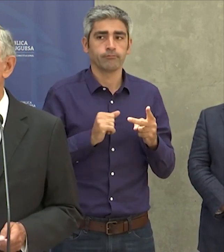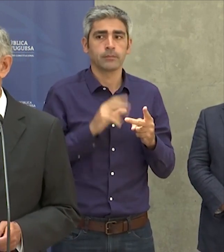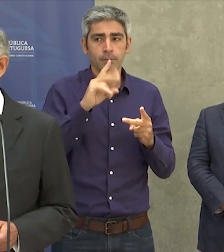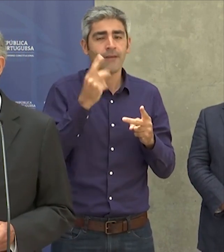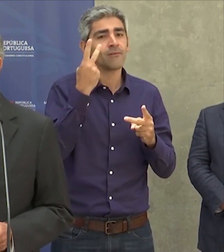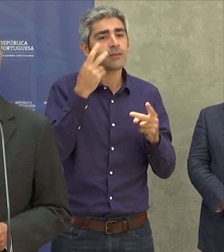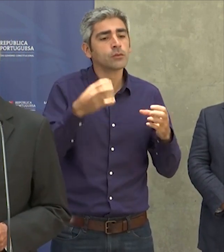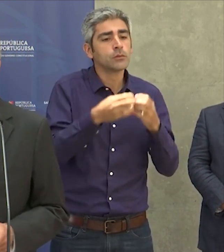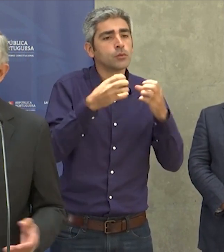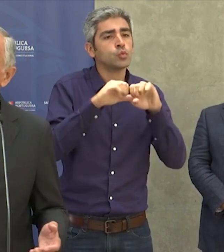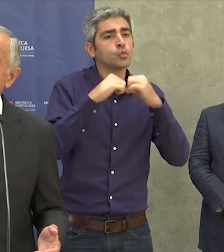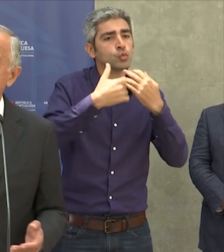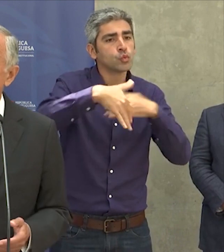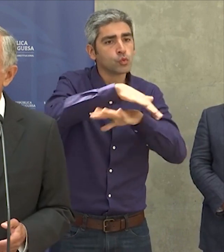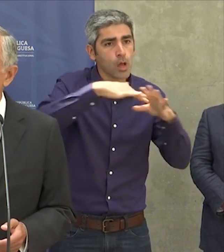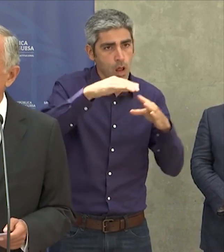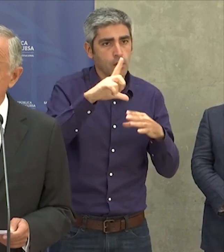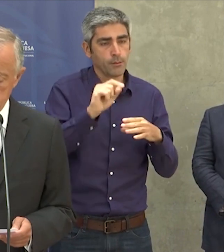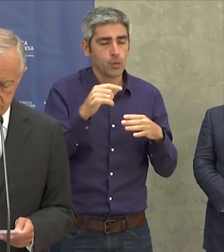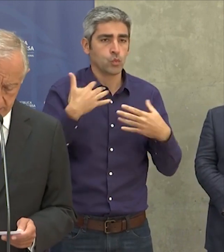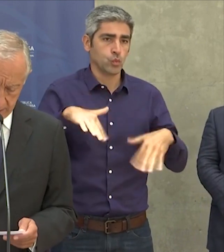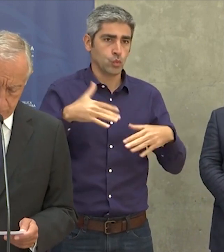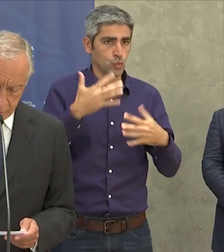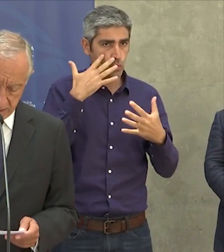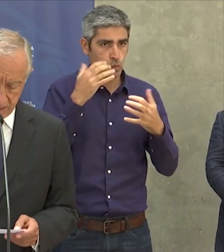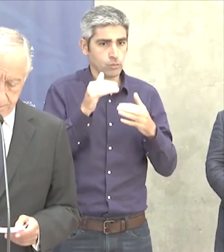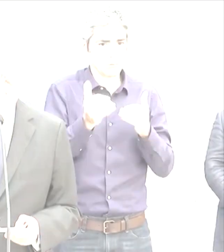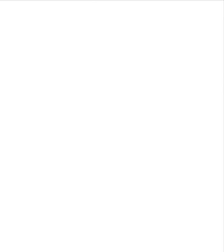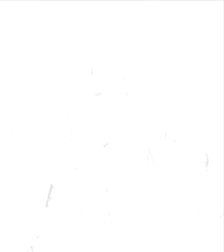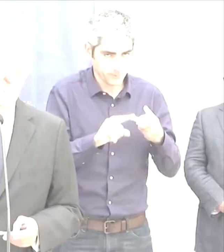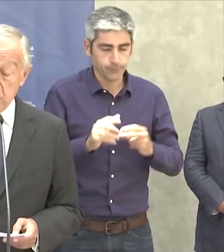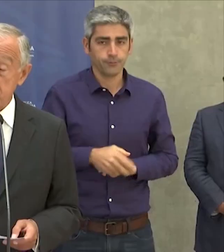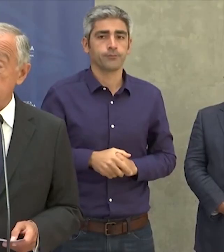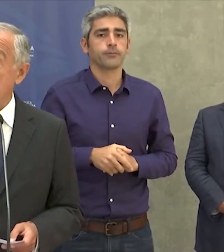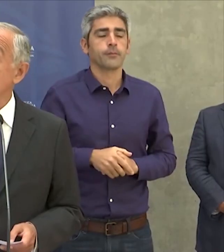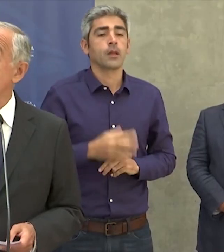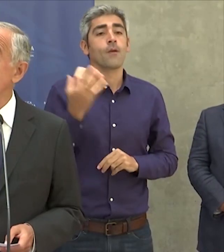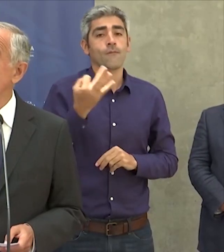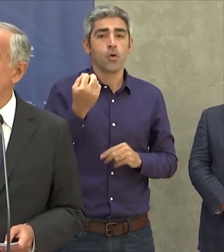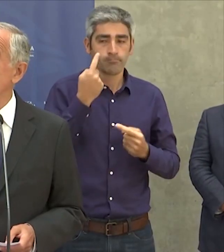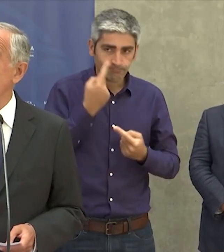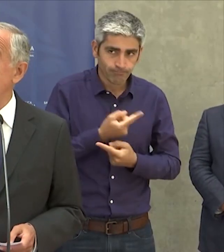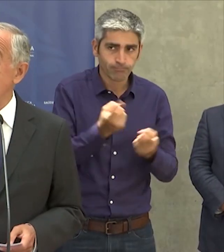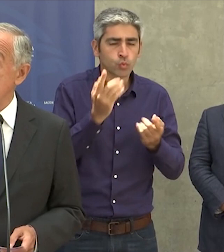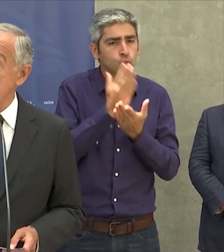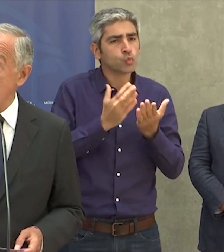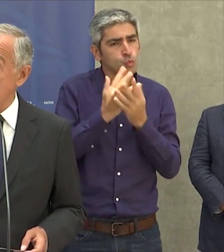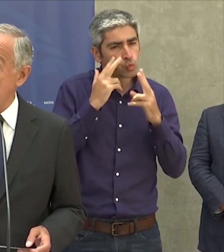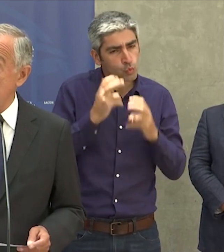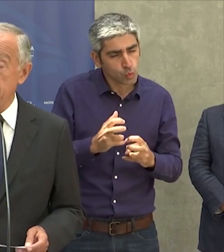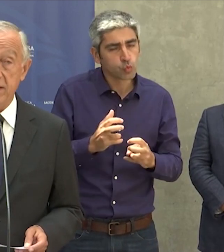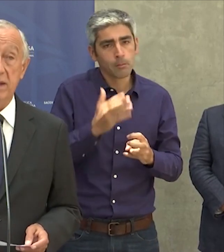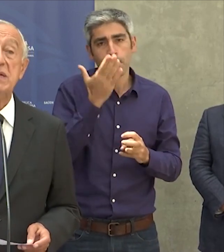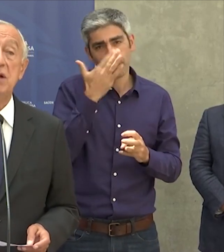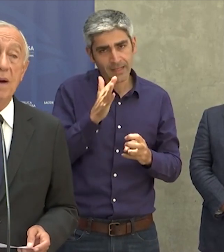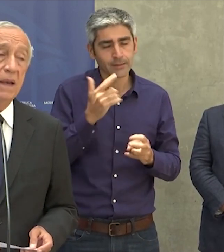convivência social, que tem vindo a ganhar importância. Foi apresentado um estudo que parece